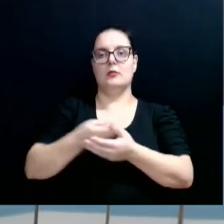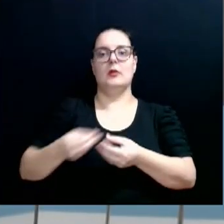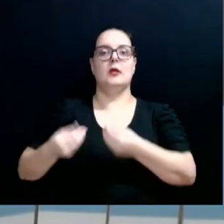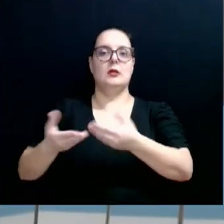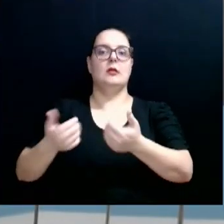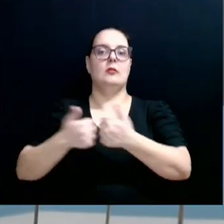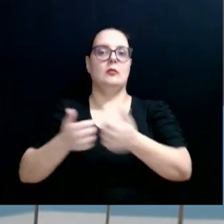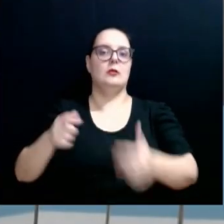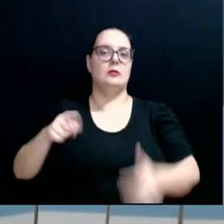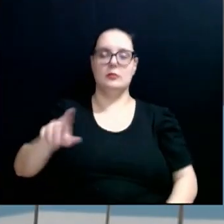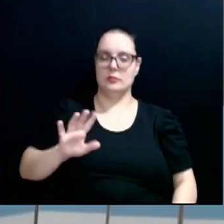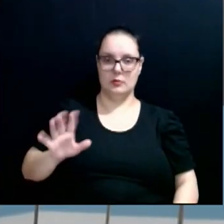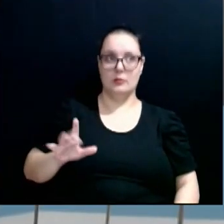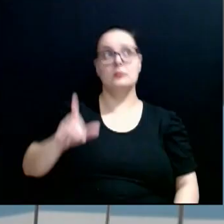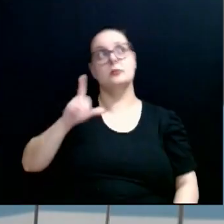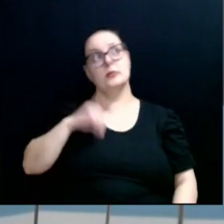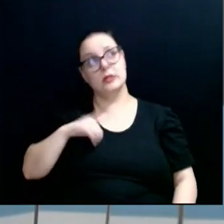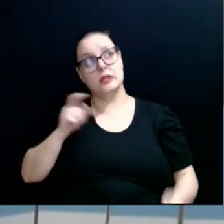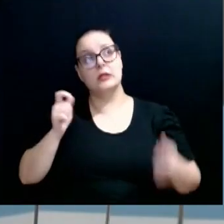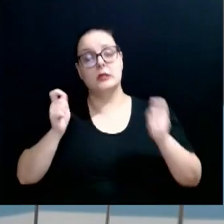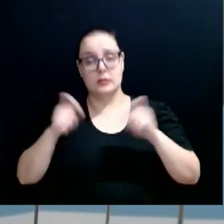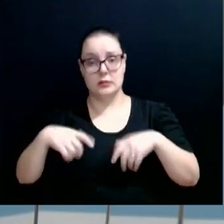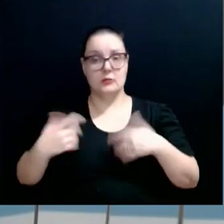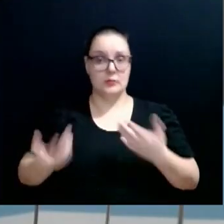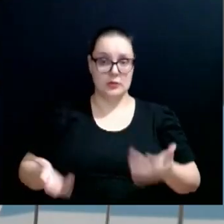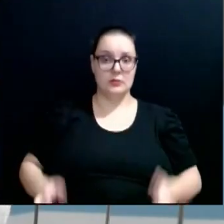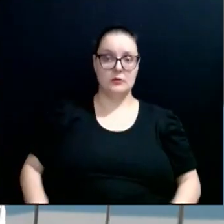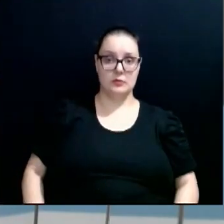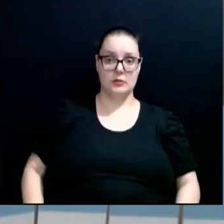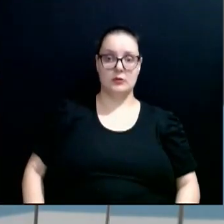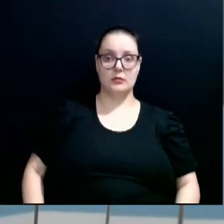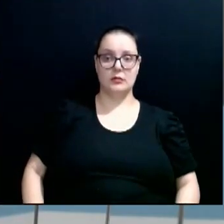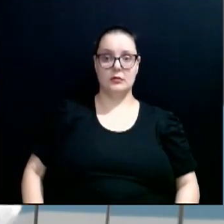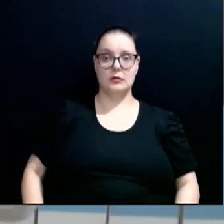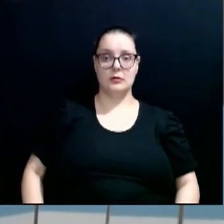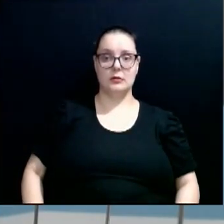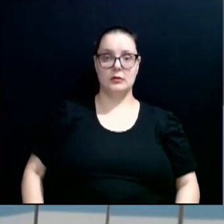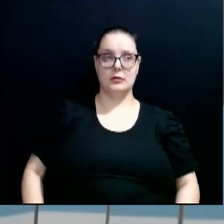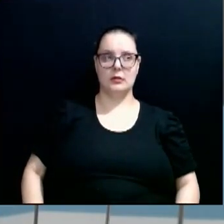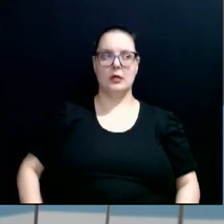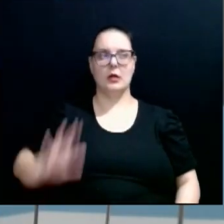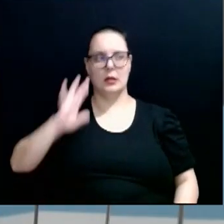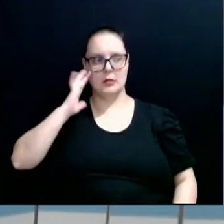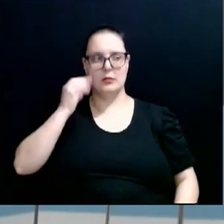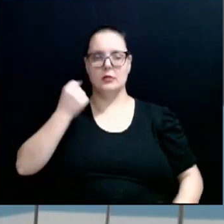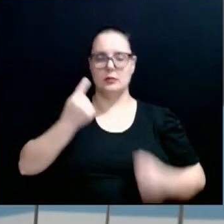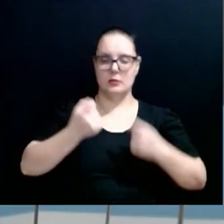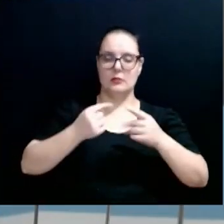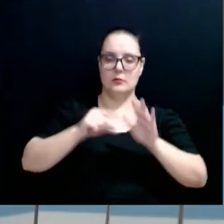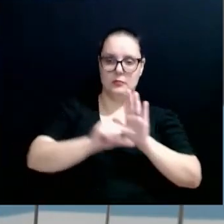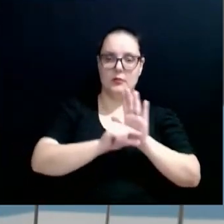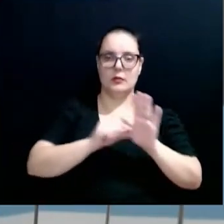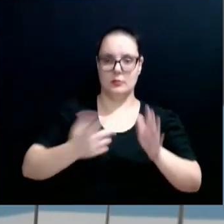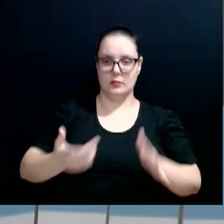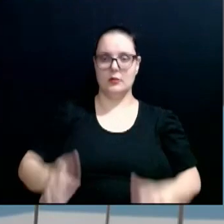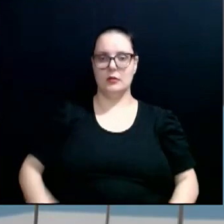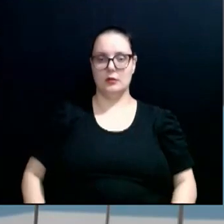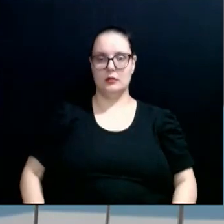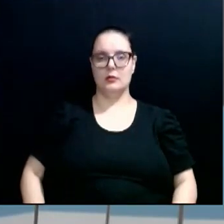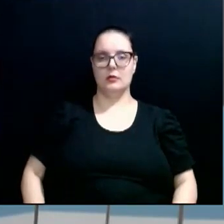essa possibilidade, né? A gente acredita que tenha colocado alguma cláusula nesse sentido, se o município, no futuro,